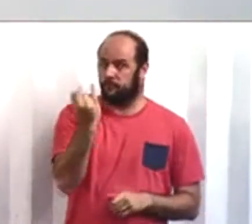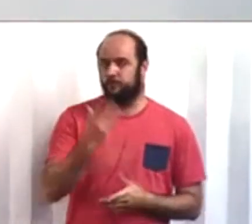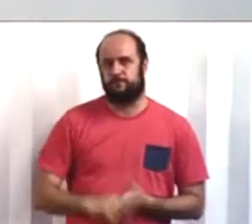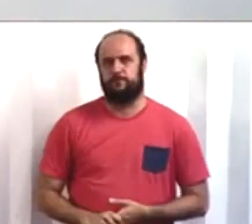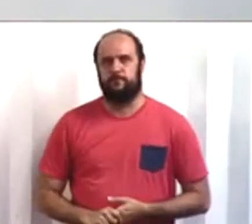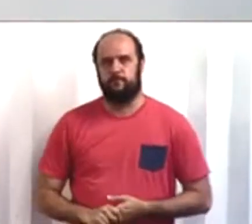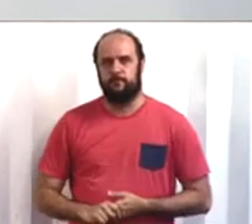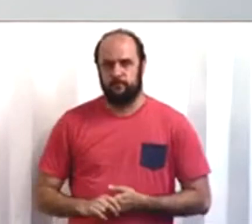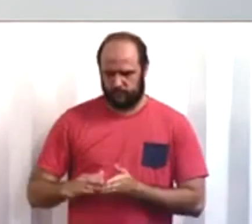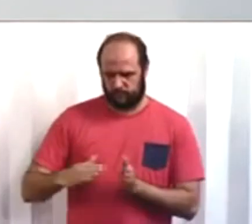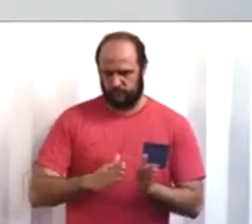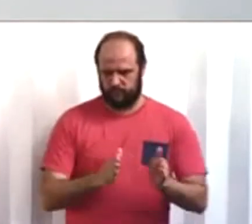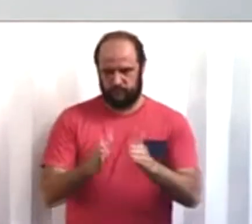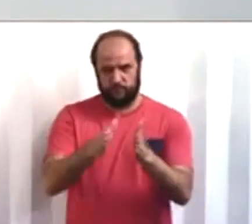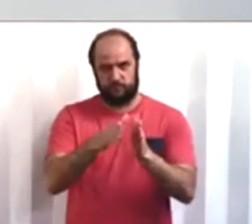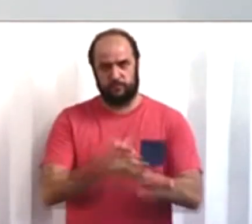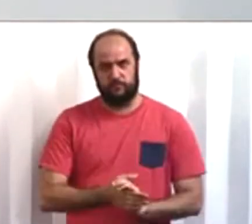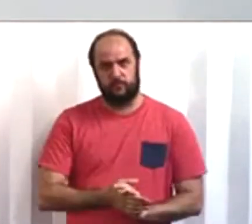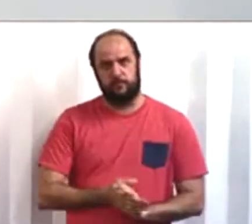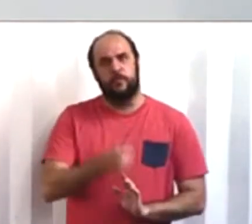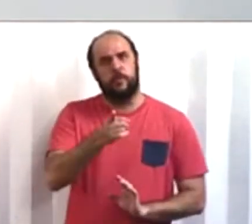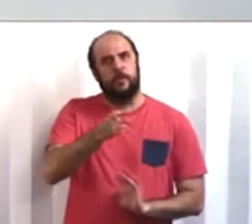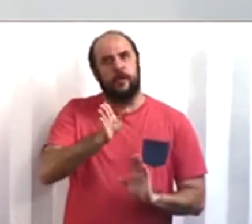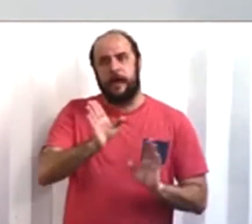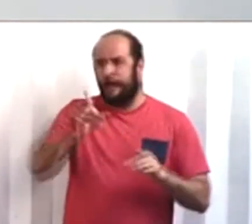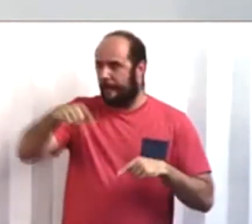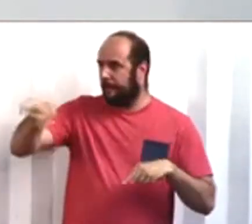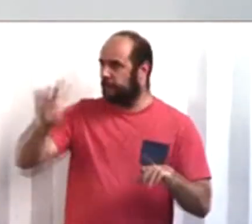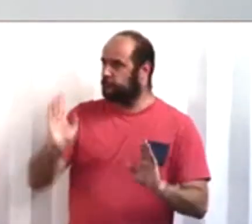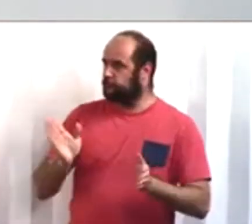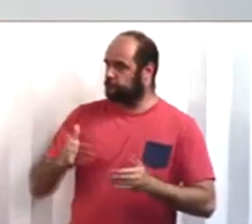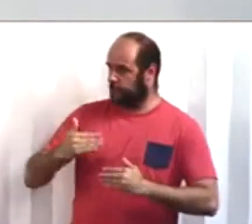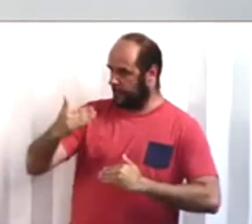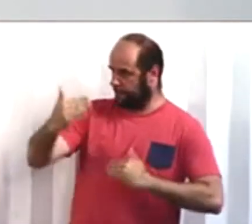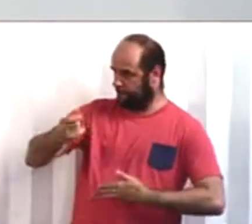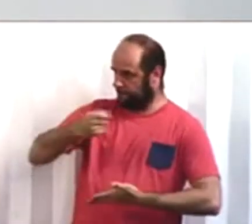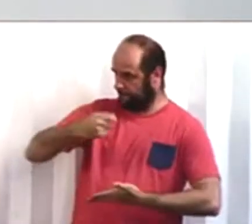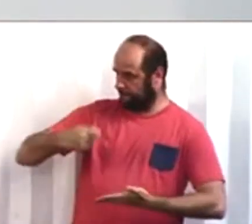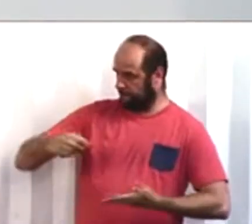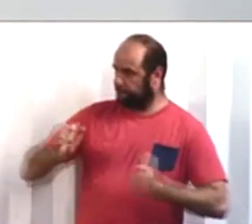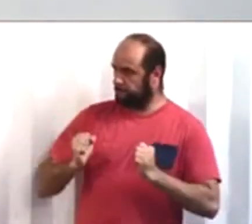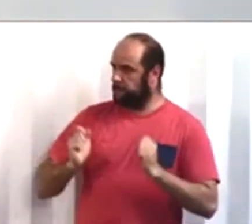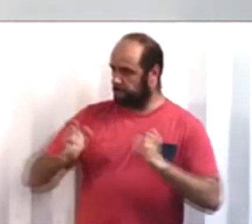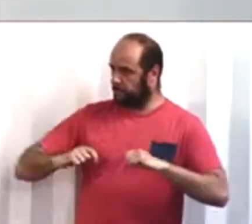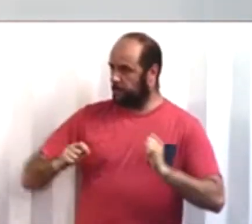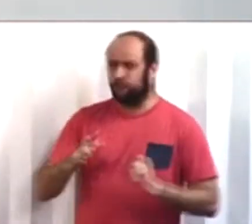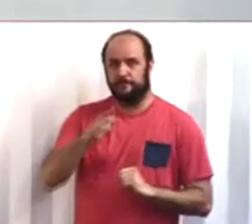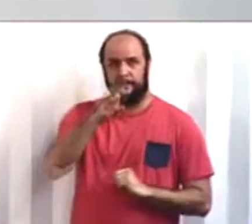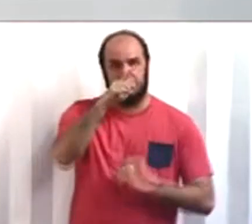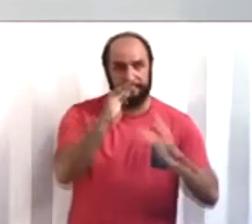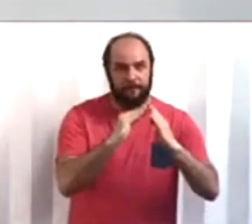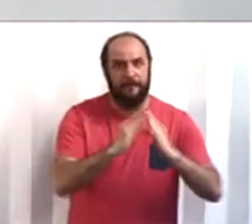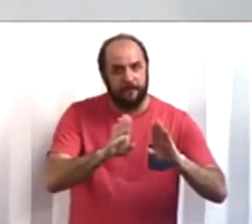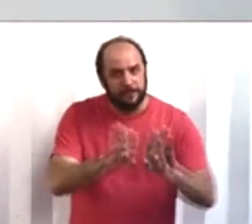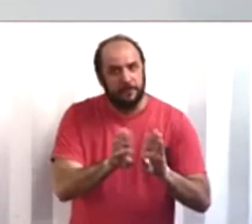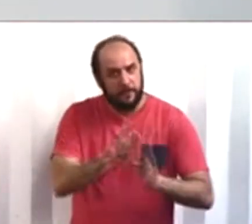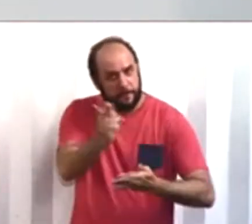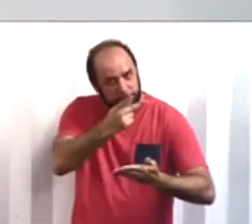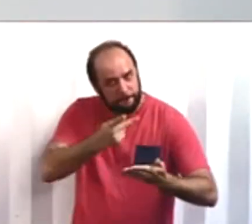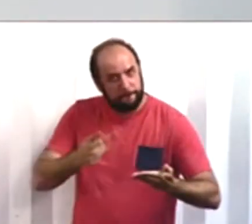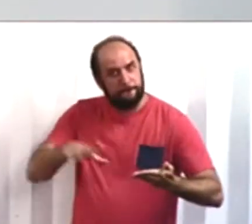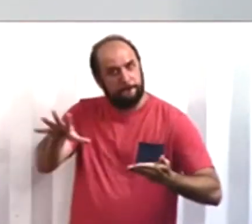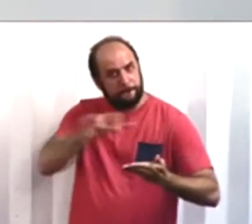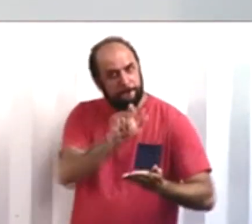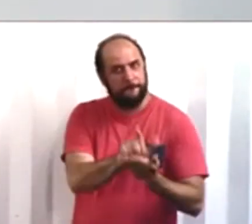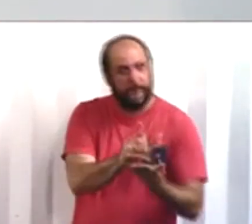uma estrada, olha, as que estão aqui no templo já estão recebendo as pranchetas, e as que estão em casa podem também tomar